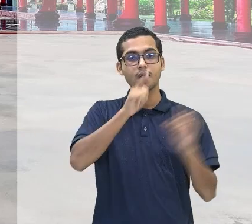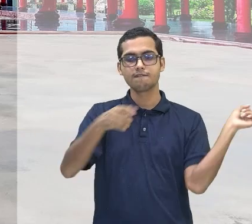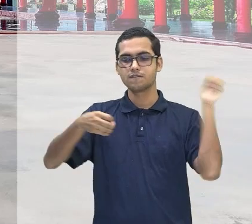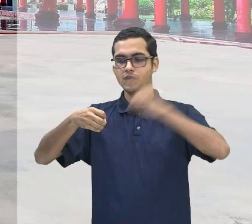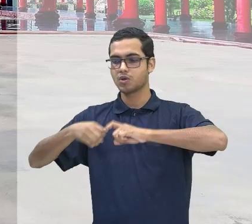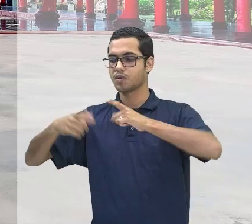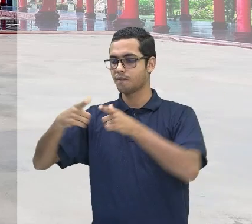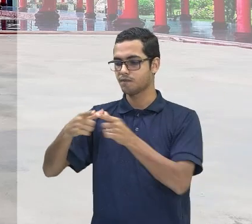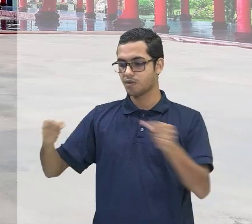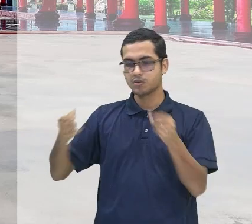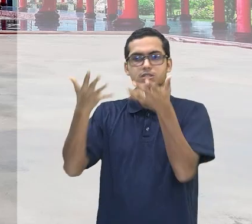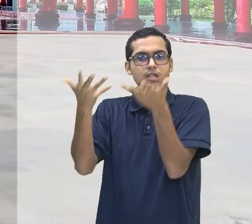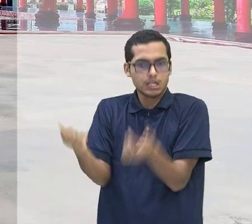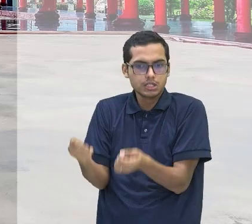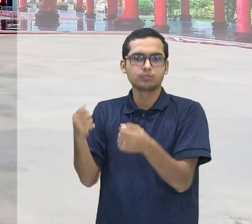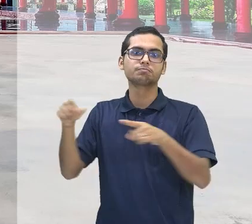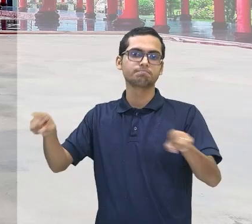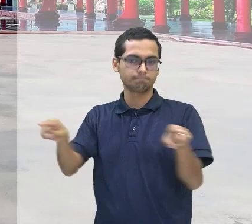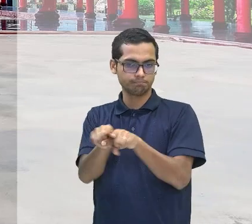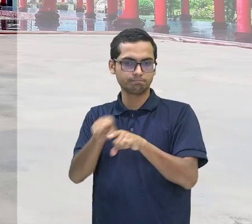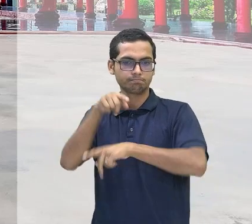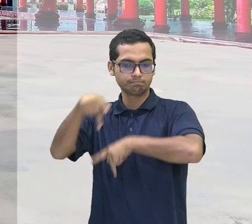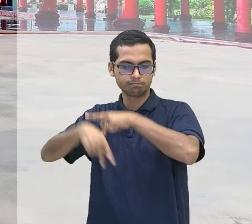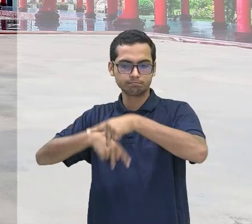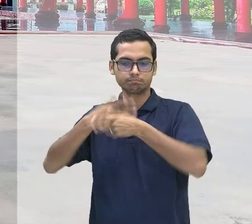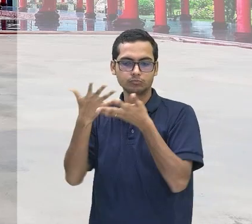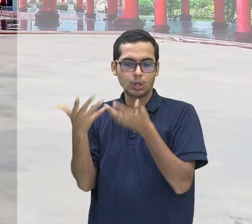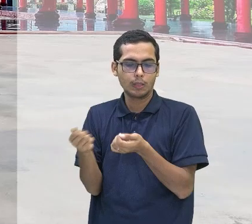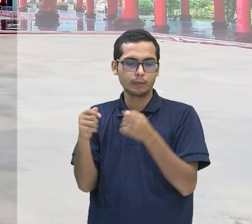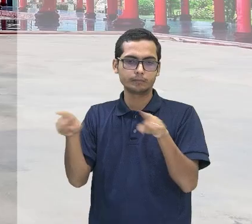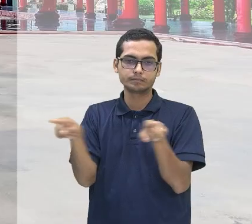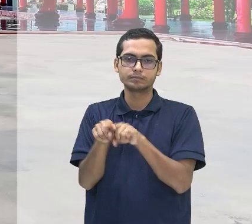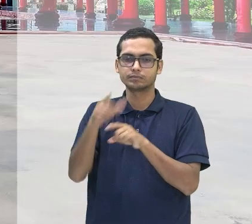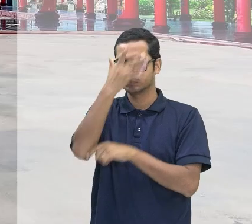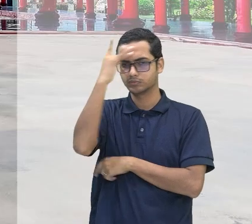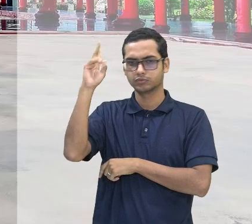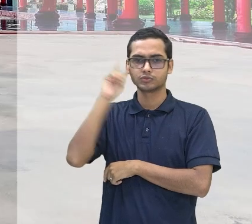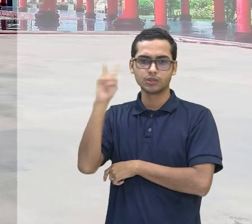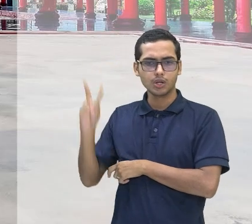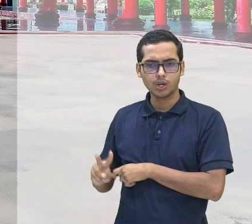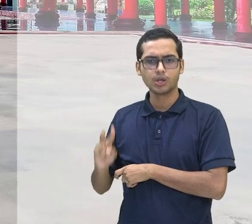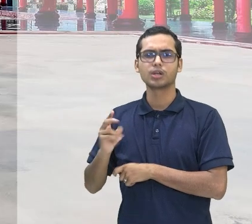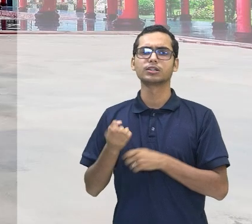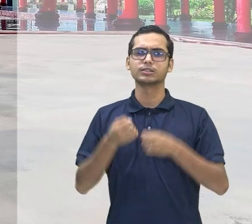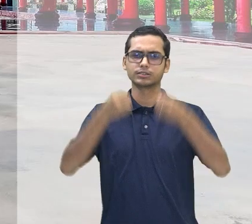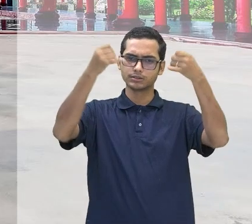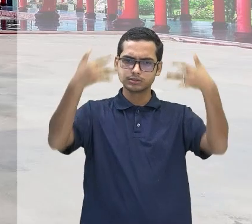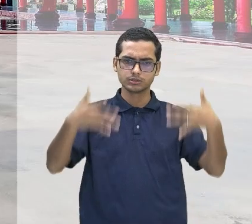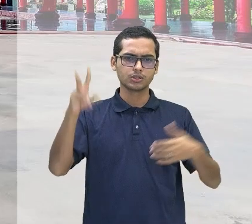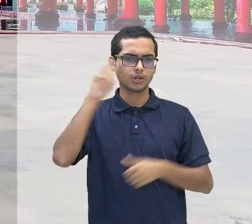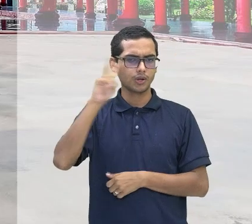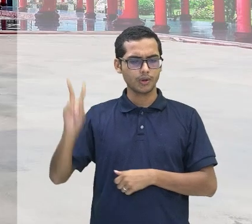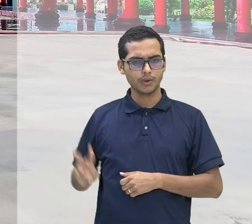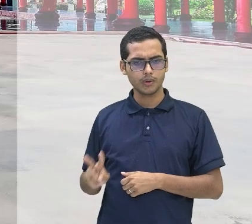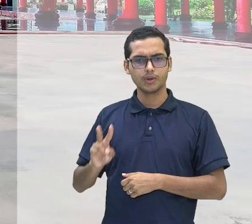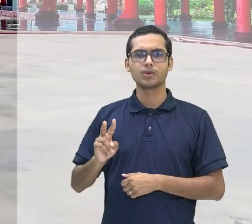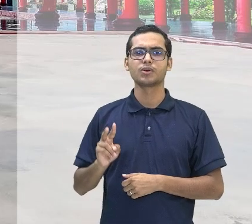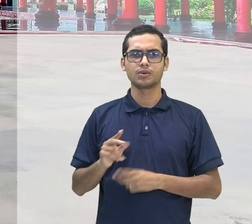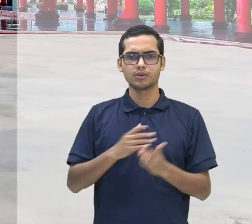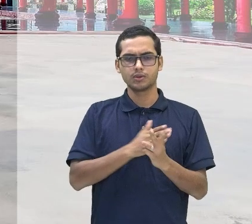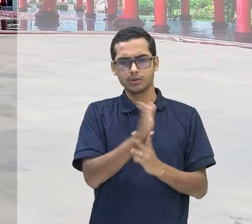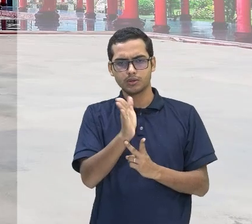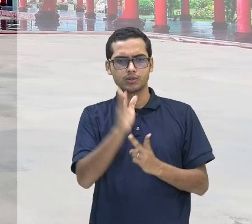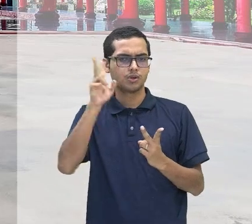e ser muito bem aceito lá no Japão, onde os historiadores contam, né, segundo a segunda vertente histórica